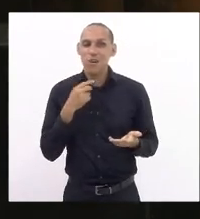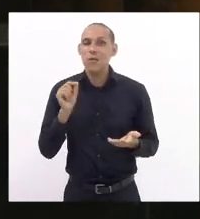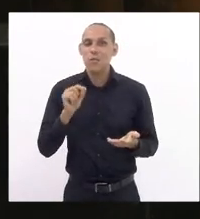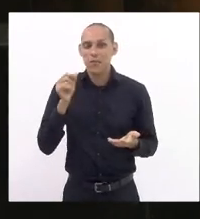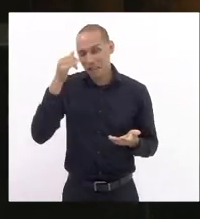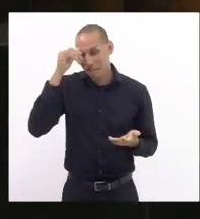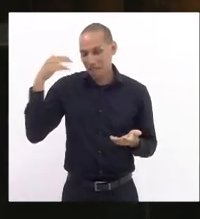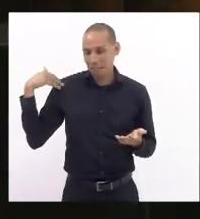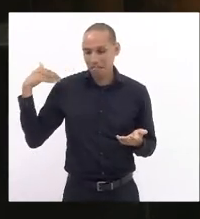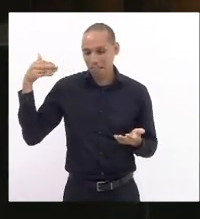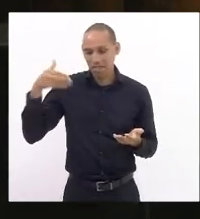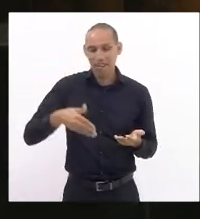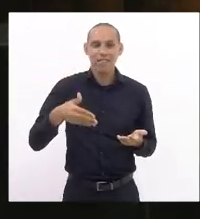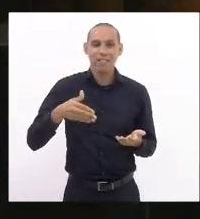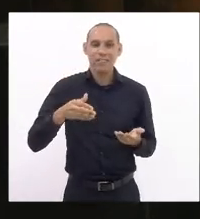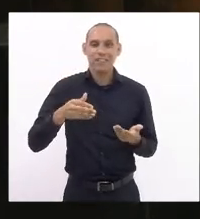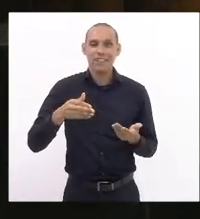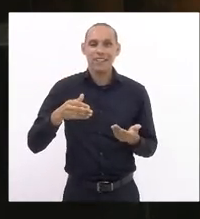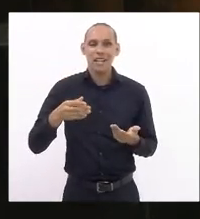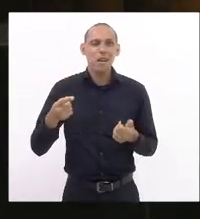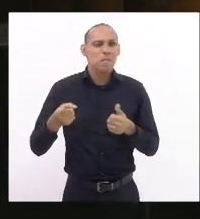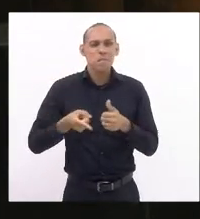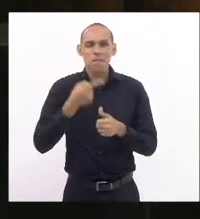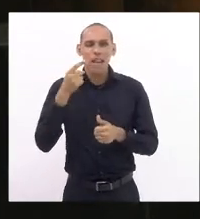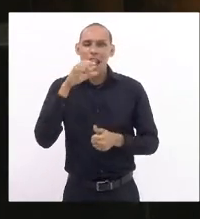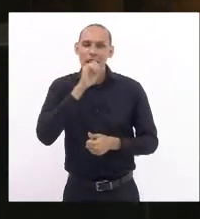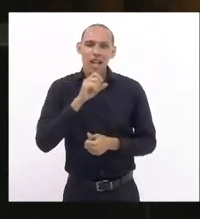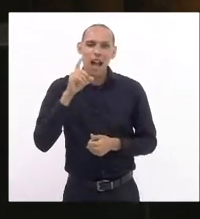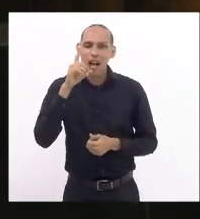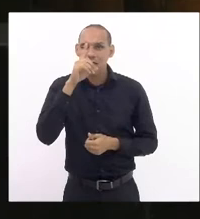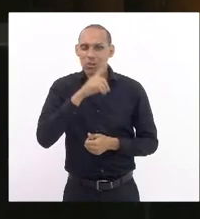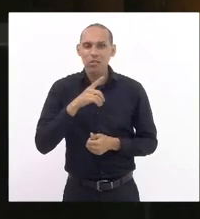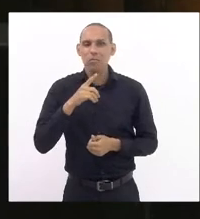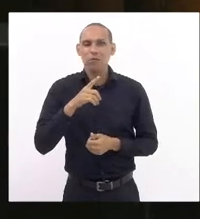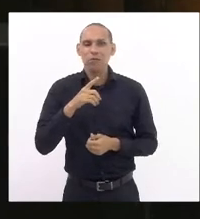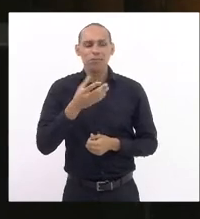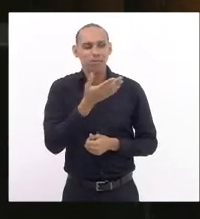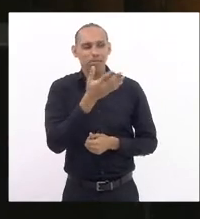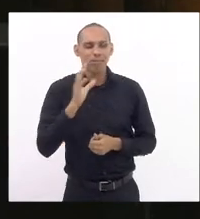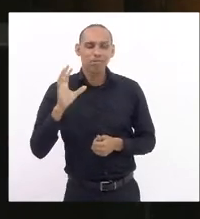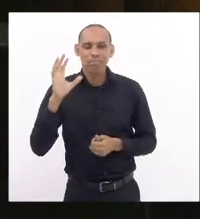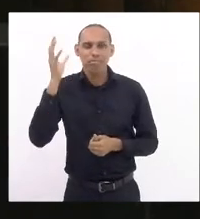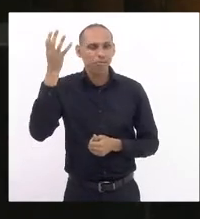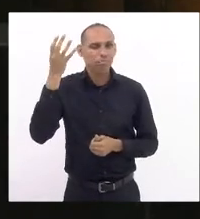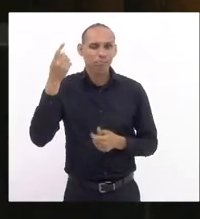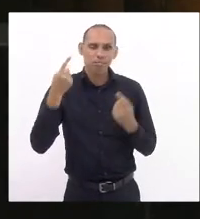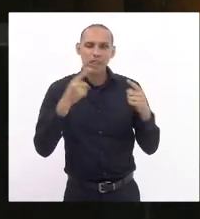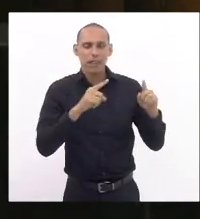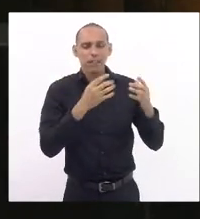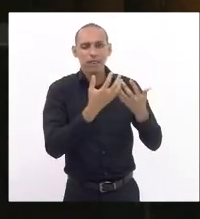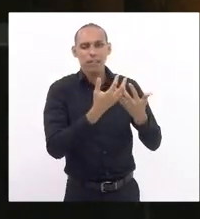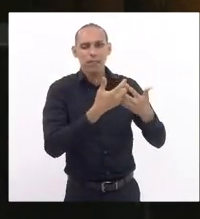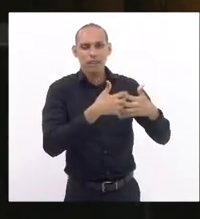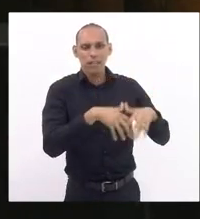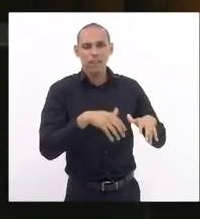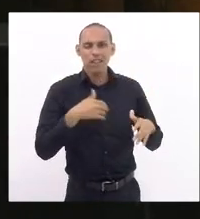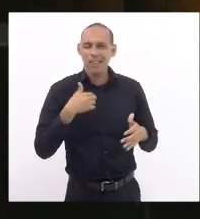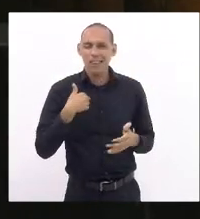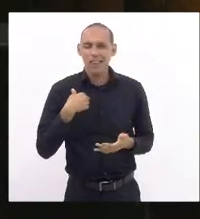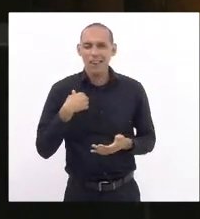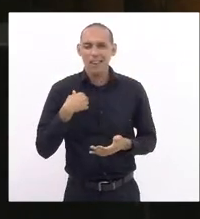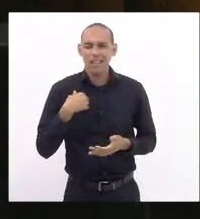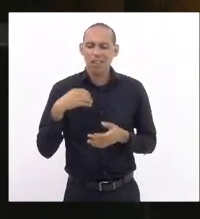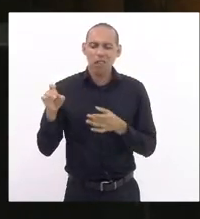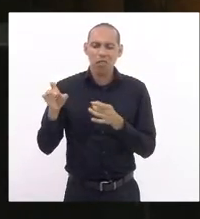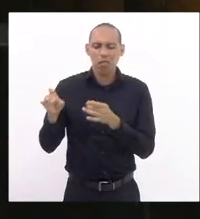hoje, aí após o primeiro fim de semana da tragédia que abateu Petrópolis, deixar de